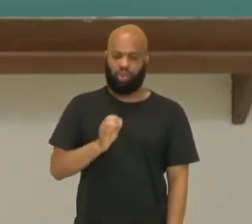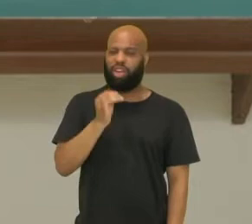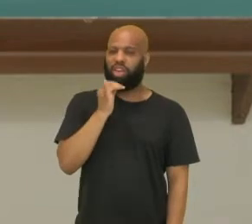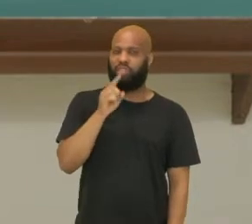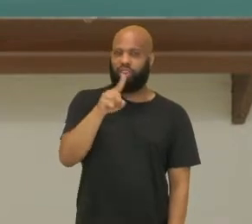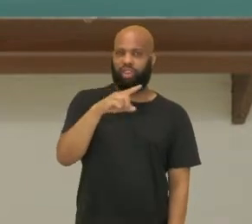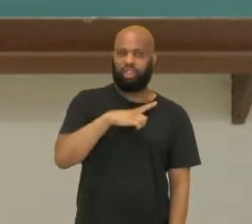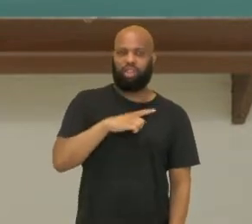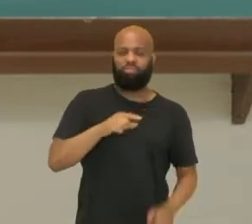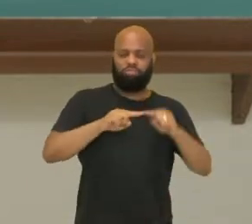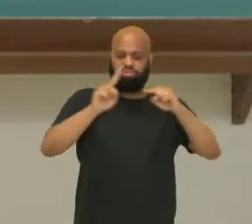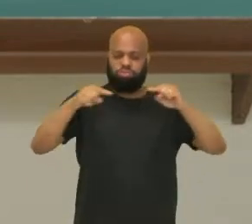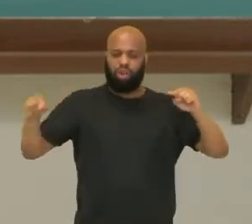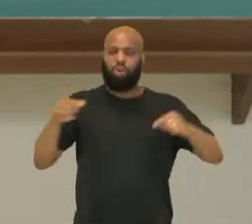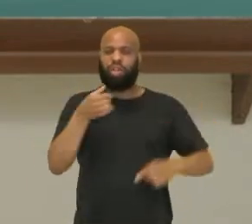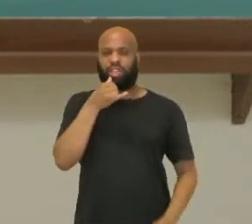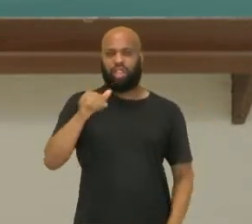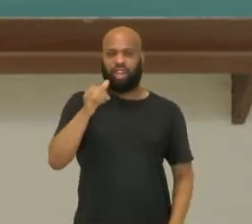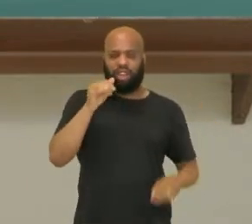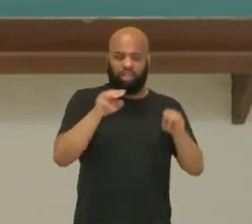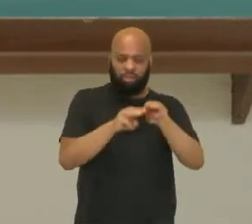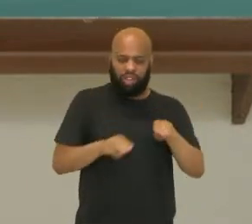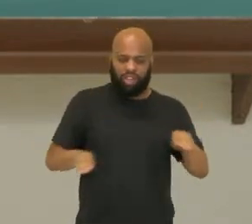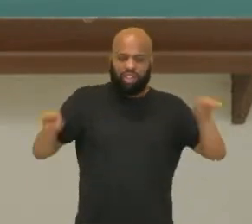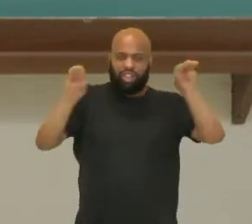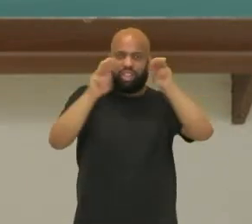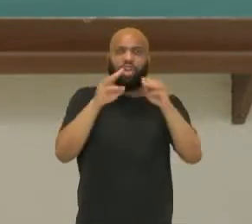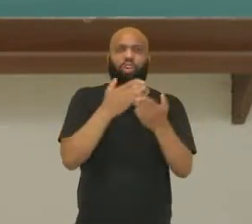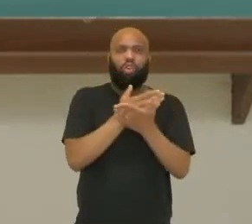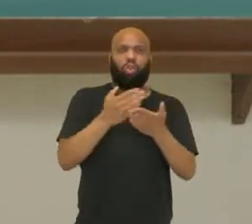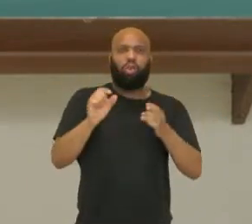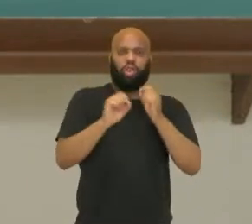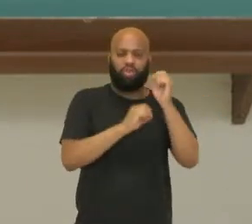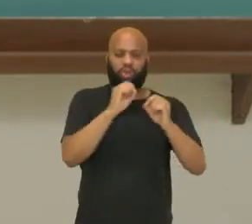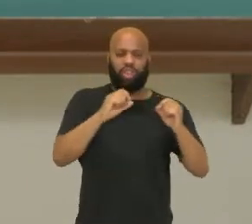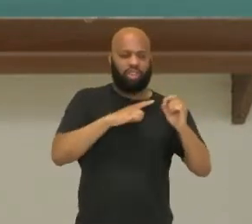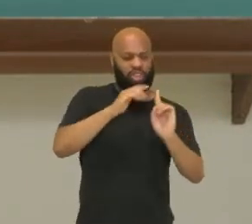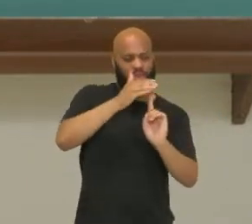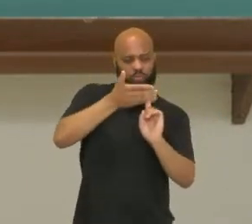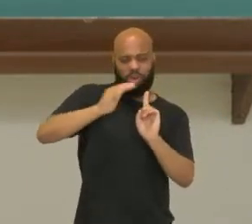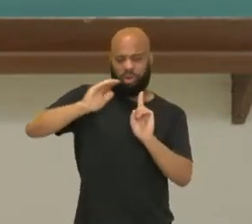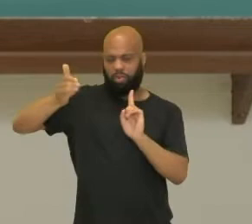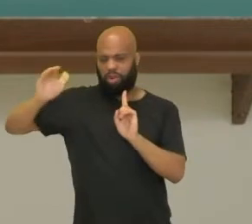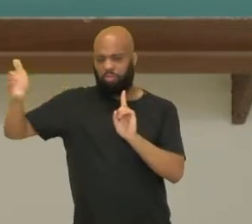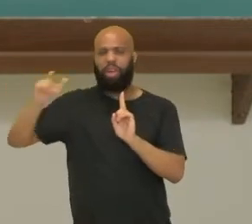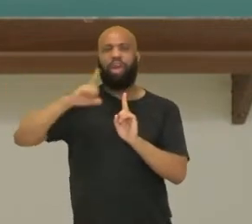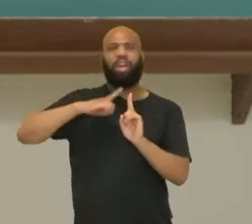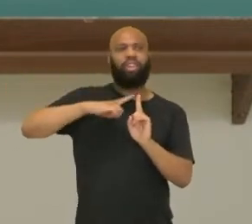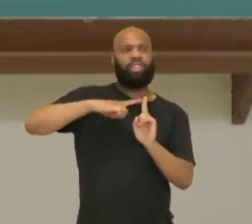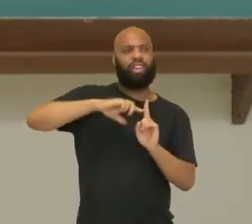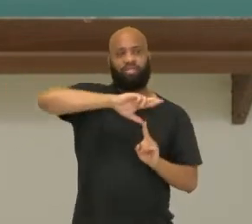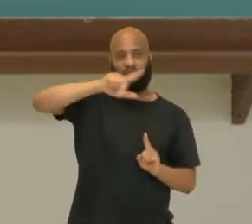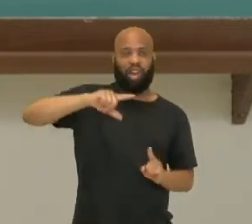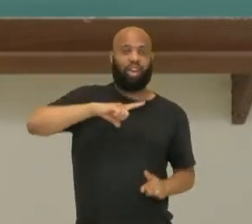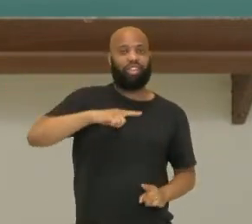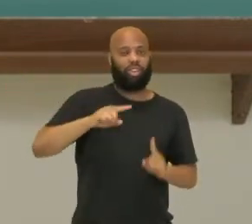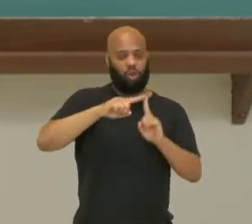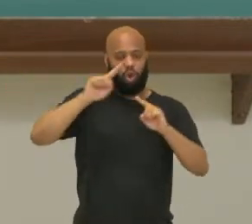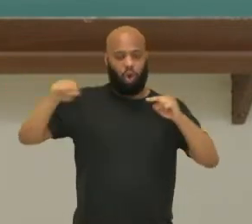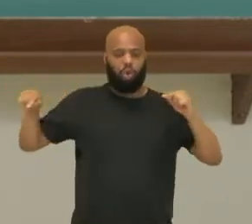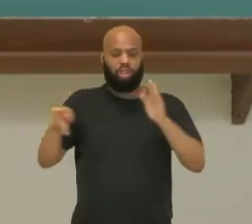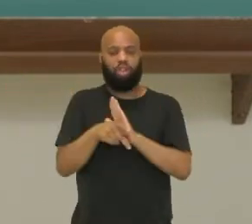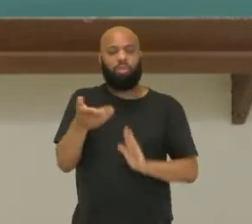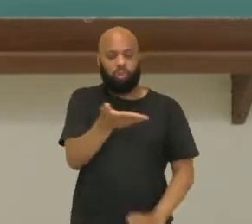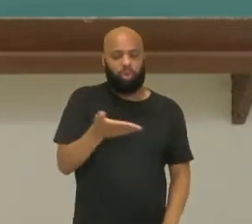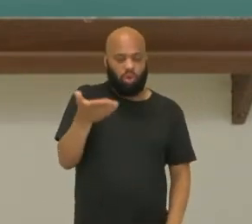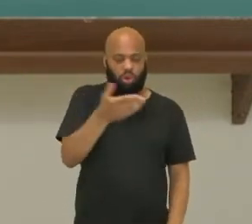ela começa lá desde baixa frequência, que é a onda de rádio, aí você aumenta a frequência, você tem o micro-ondas, aí você aumenta